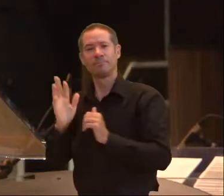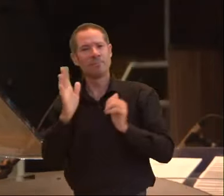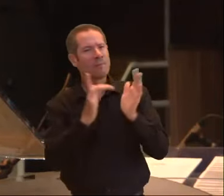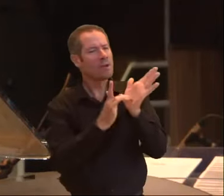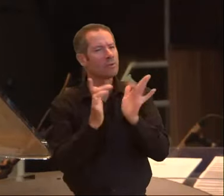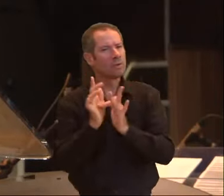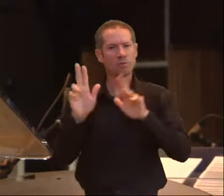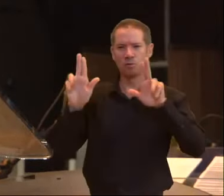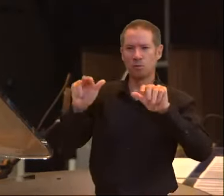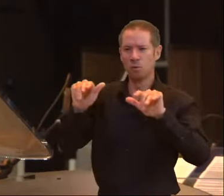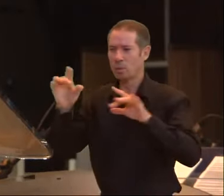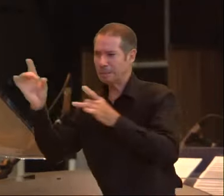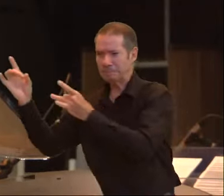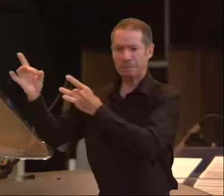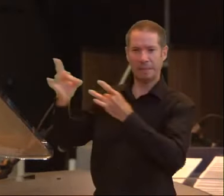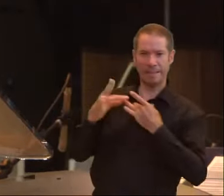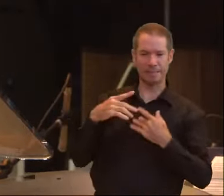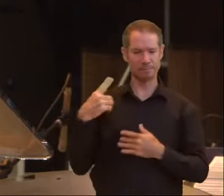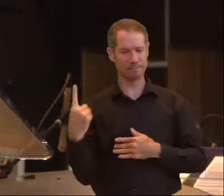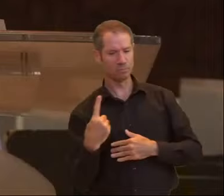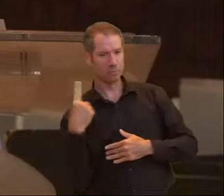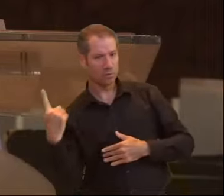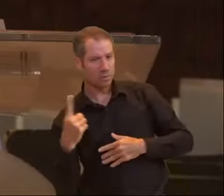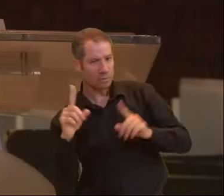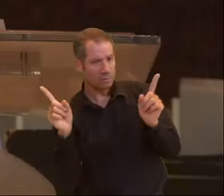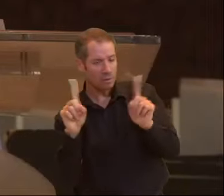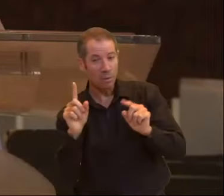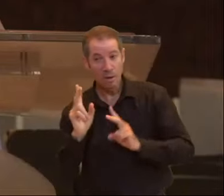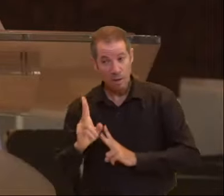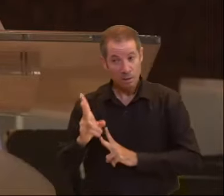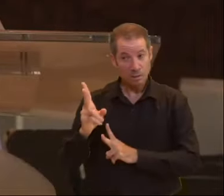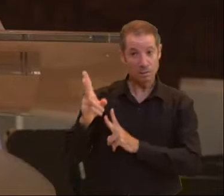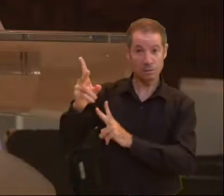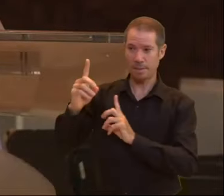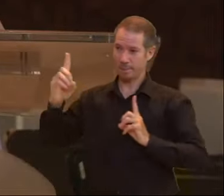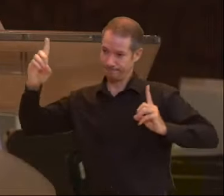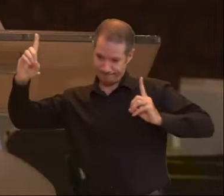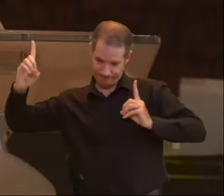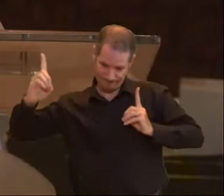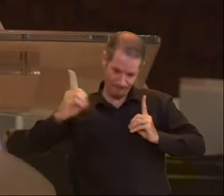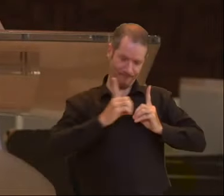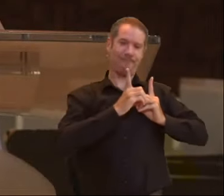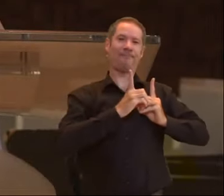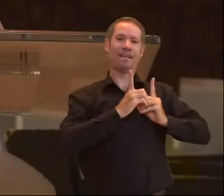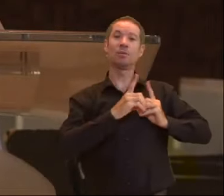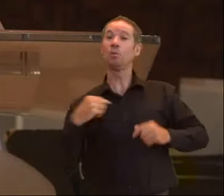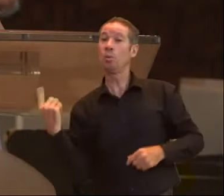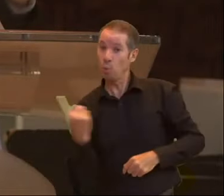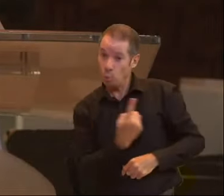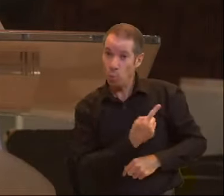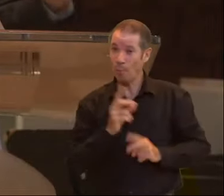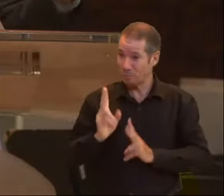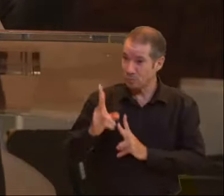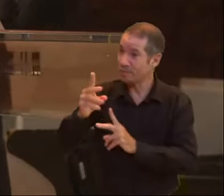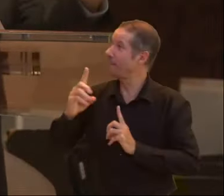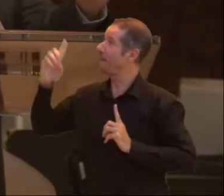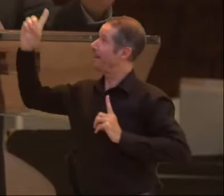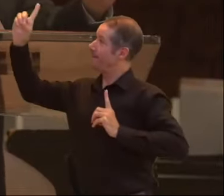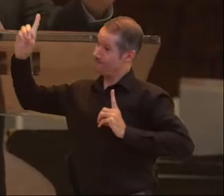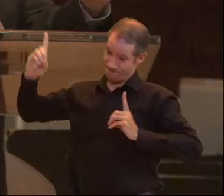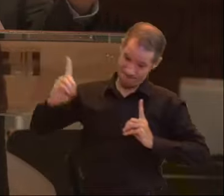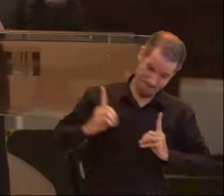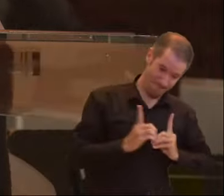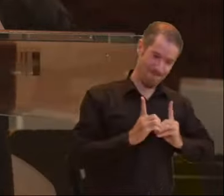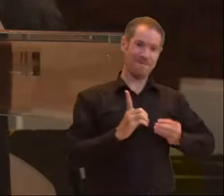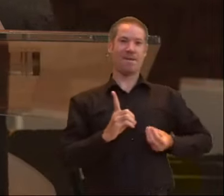Jesus nunca nos deixa, irmãos, sozinhos. Ele sempre vai ao nosso encontro. Sempre vai ao nosso